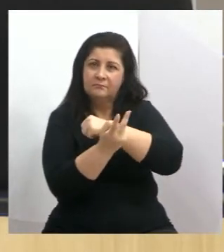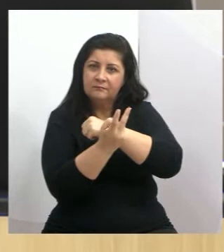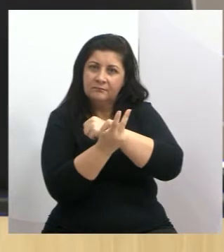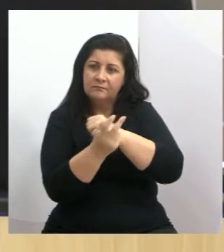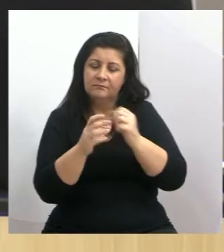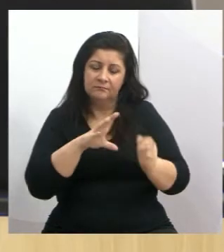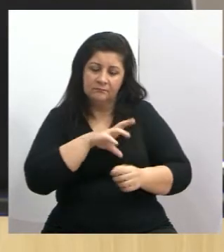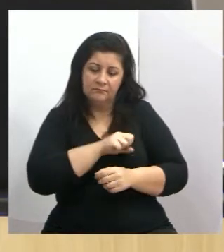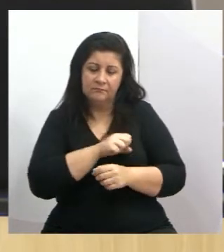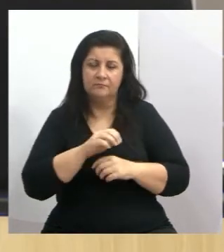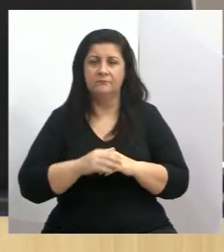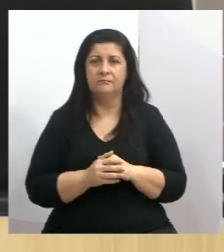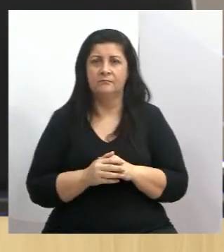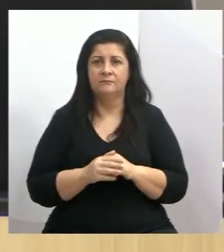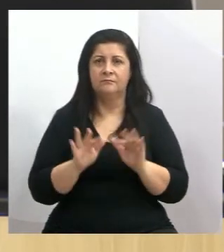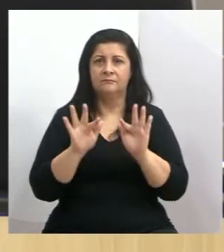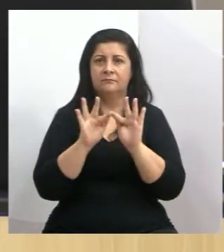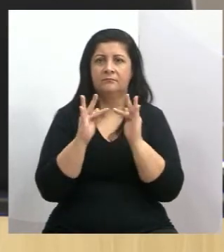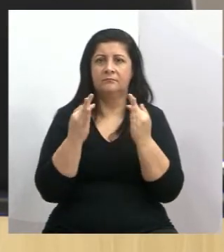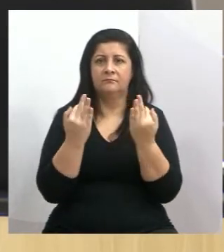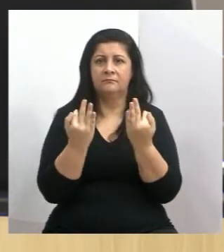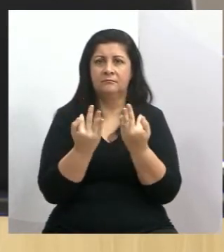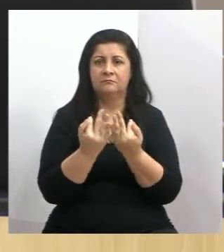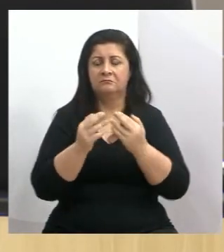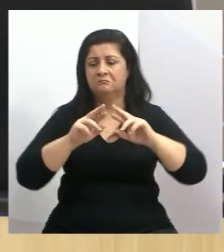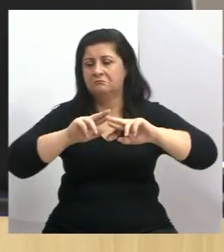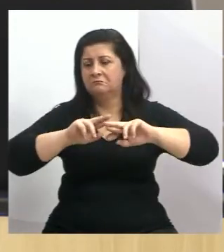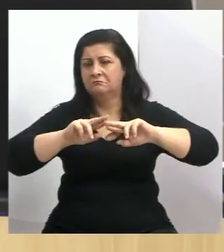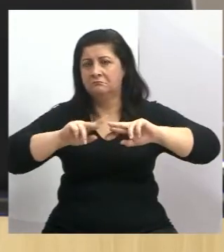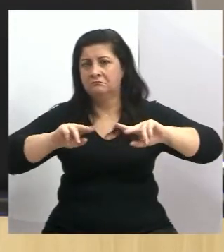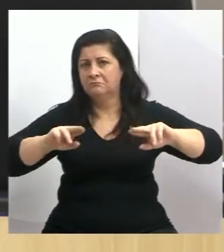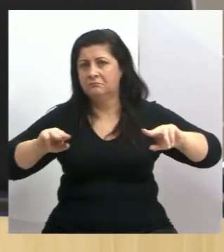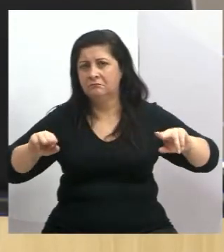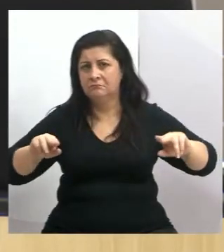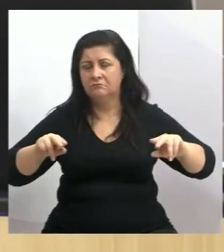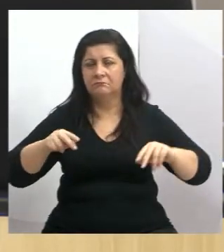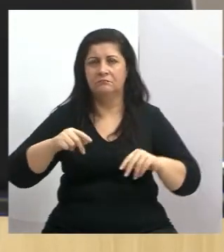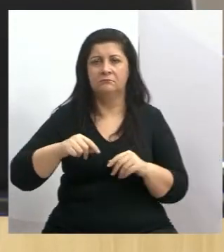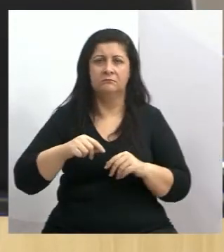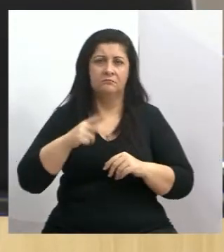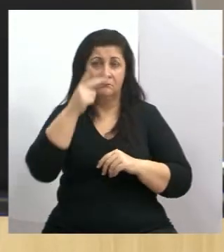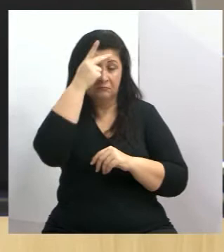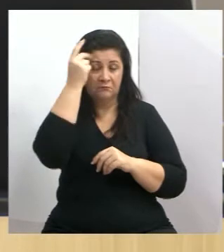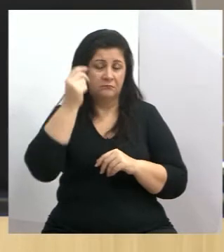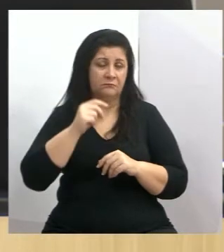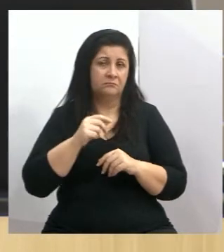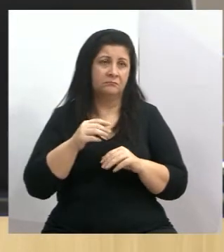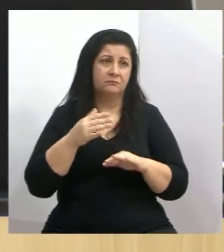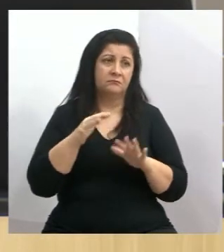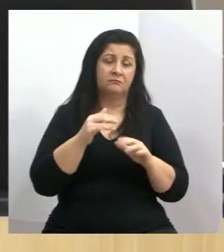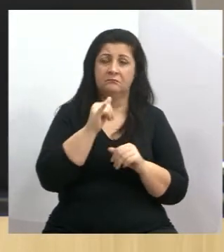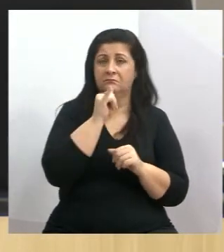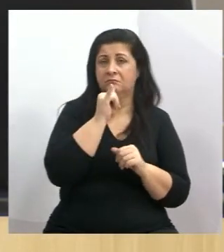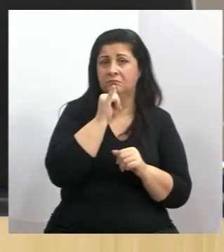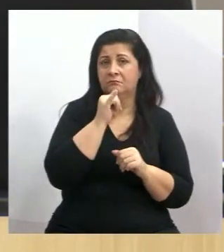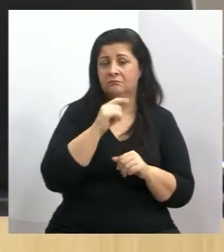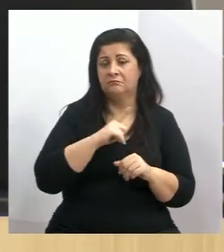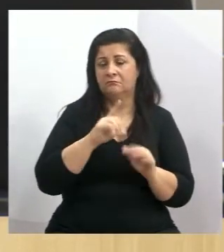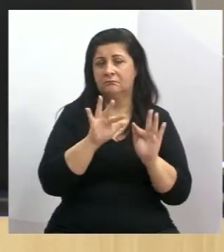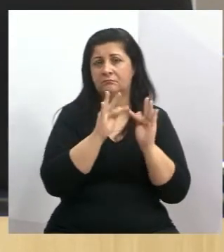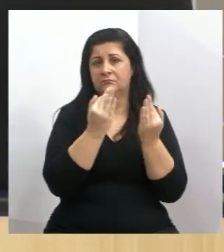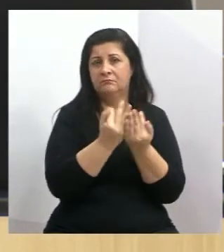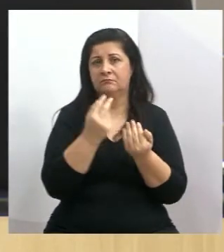é uma família pode ser formada por diferentes membros não apenas um pai e uma mãe por exemplo existe